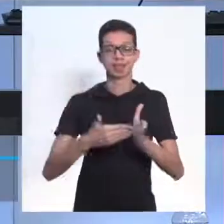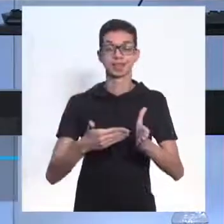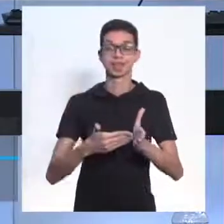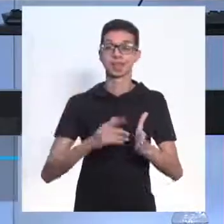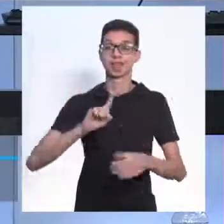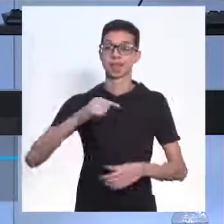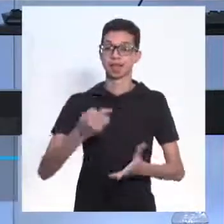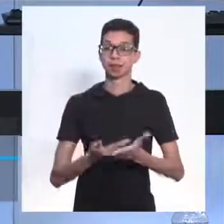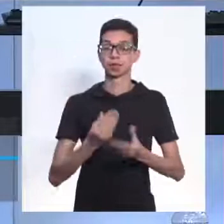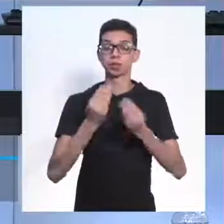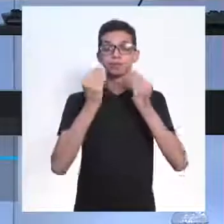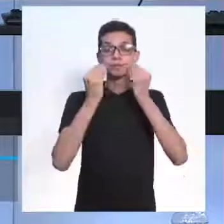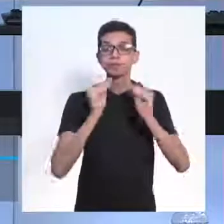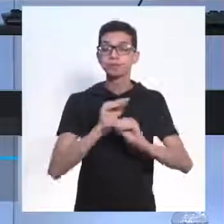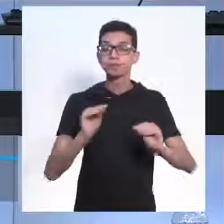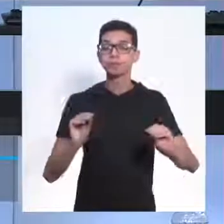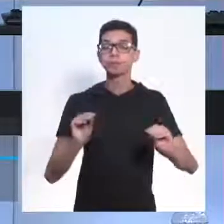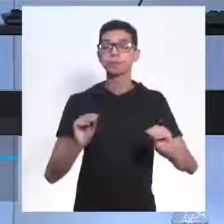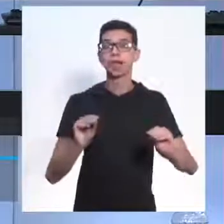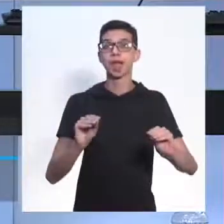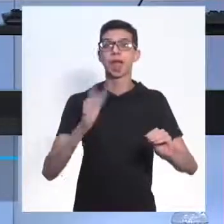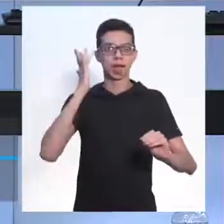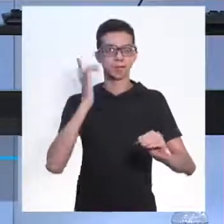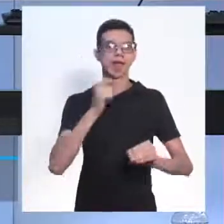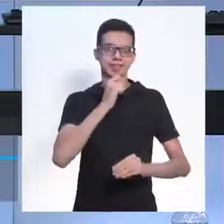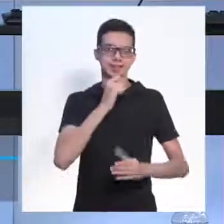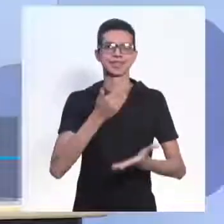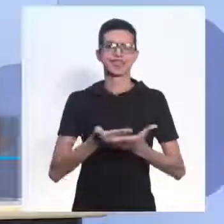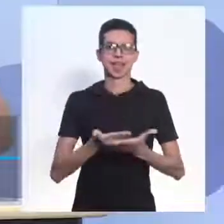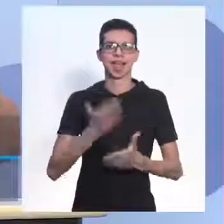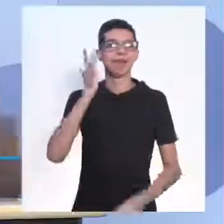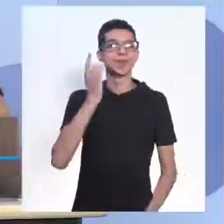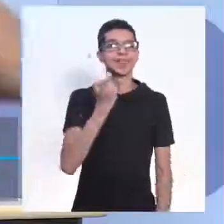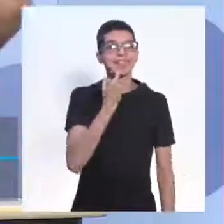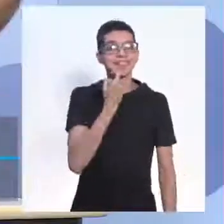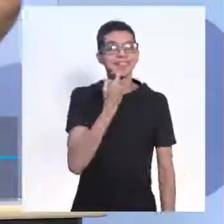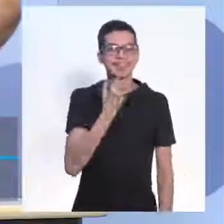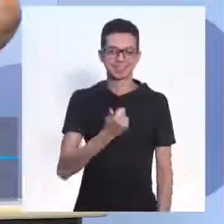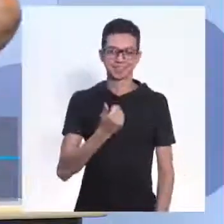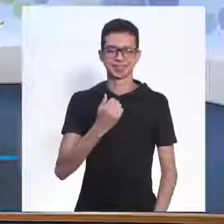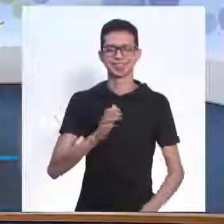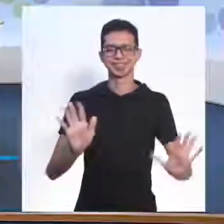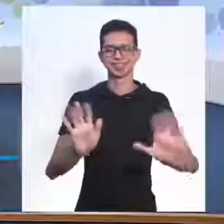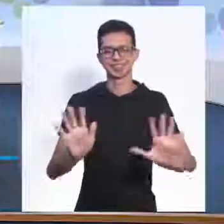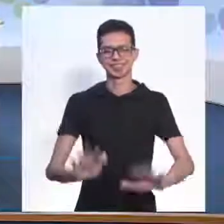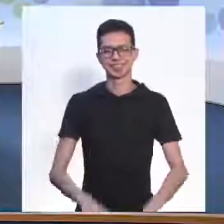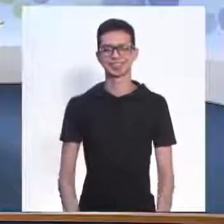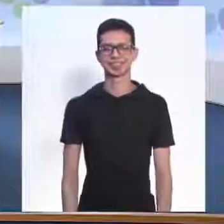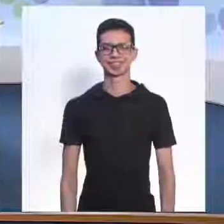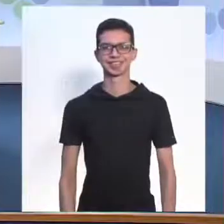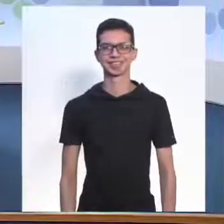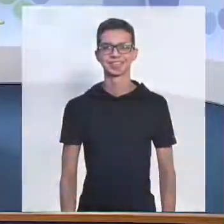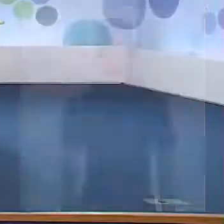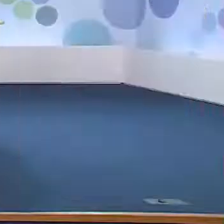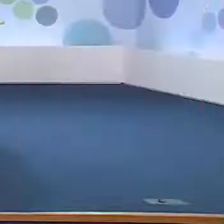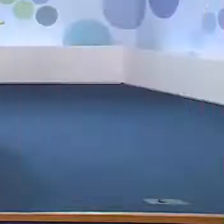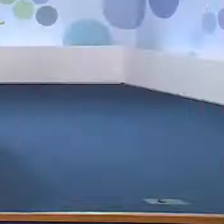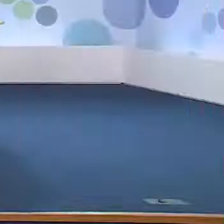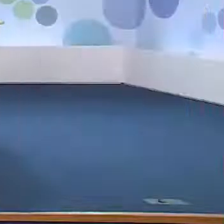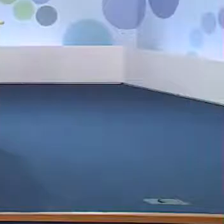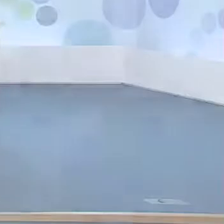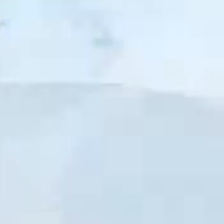aula beijo um bom final de semana não amanhã ainda tem aula amanhã e sexta beijo tchau